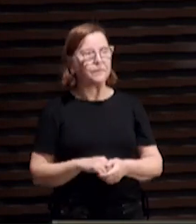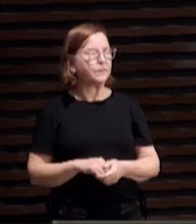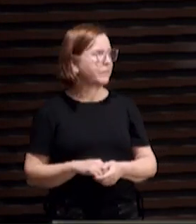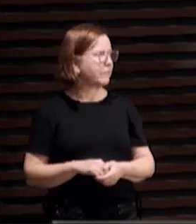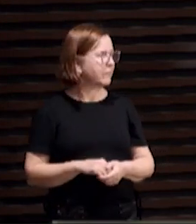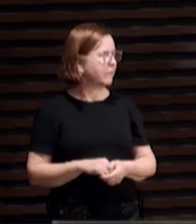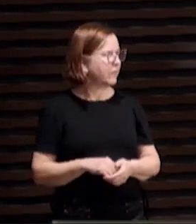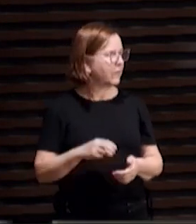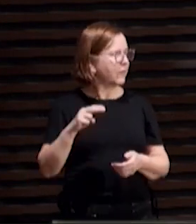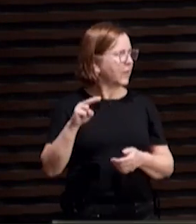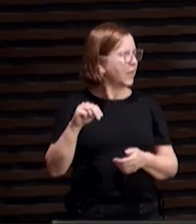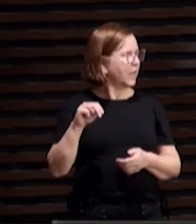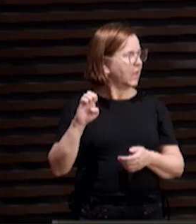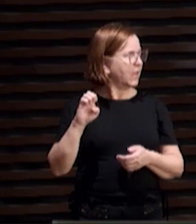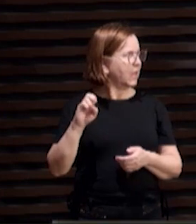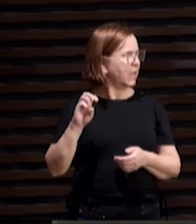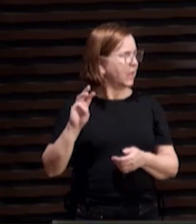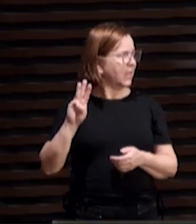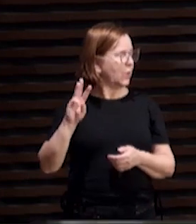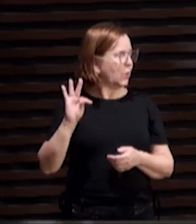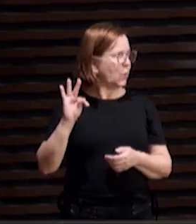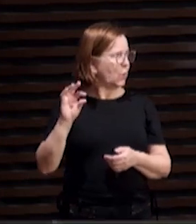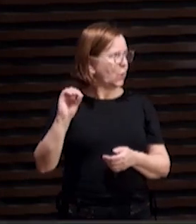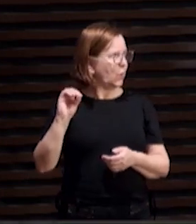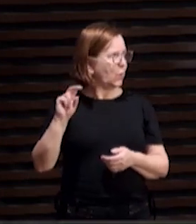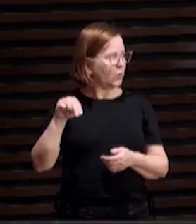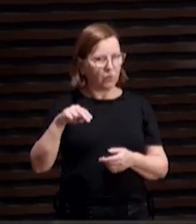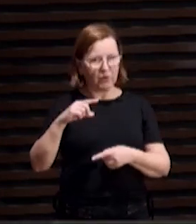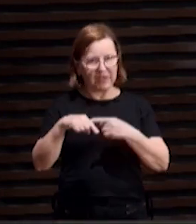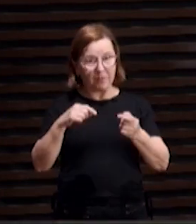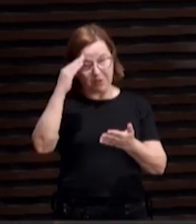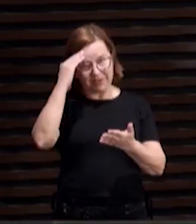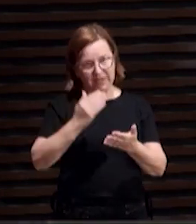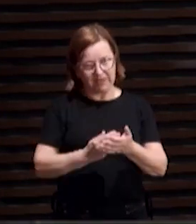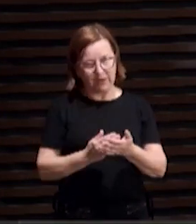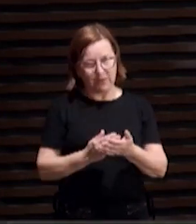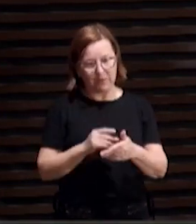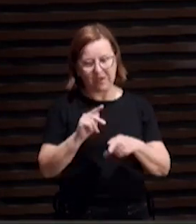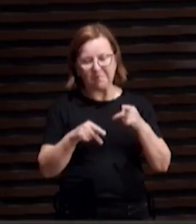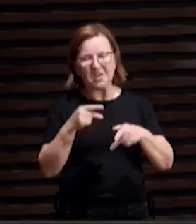Newton, depois que foi convertido, virou louco.